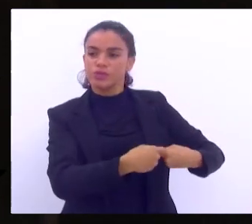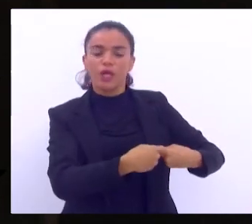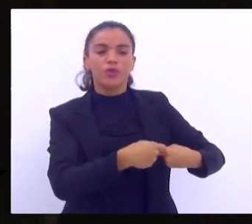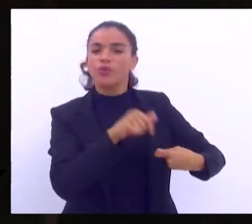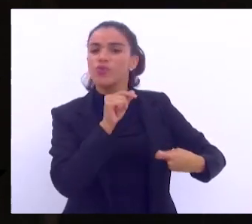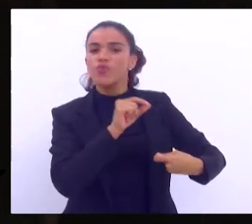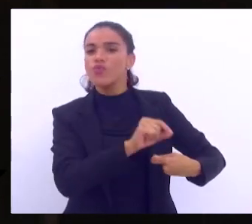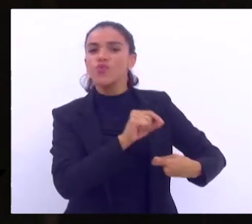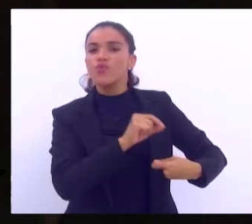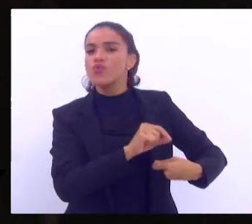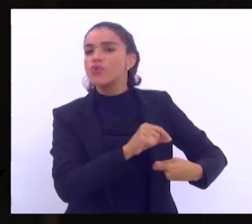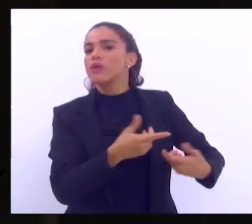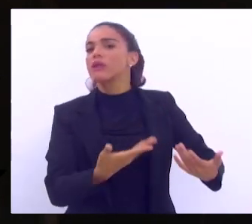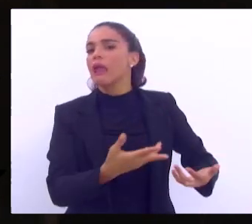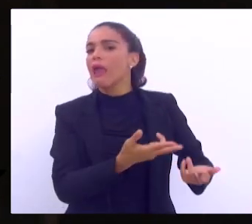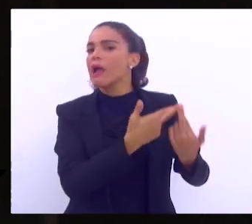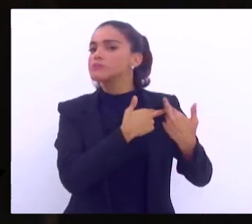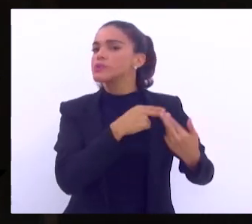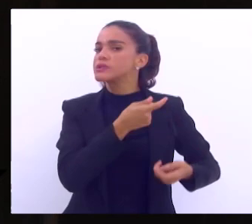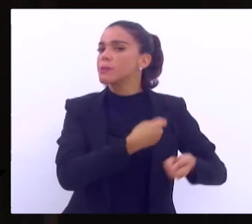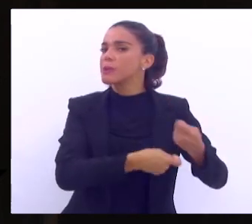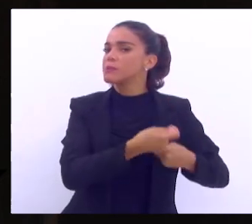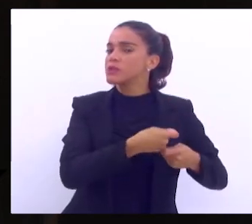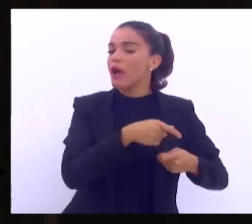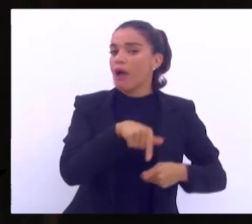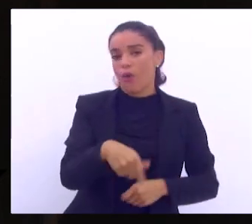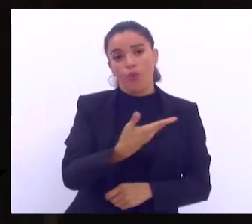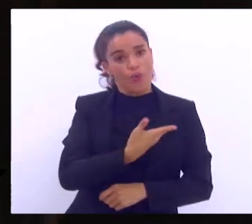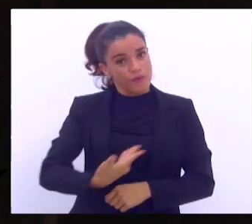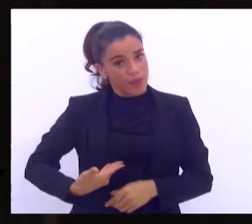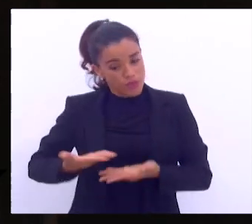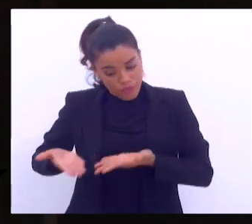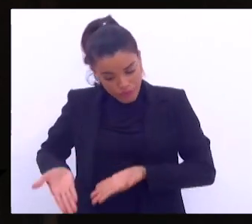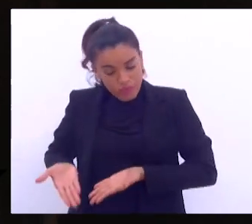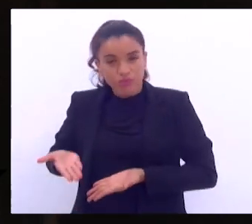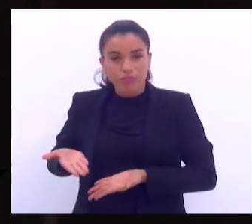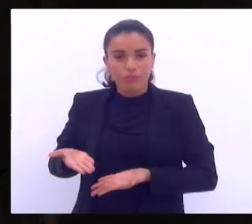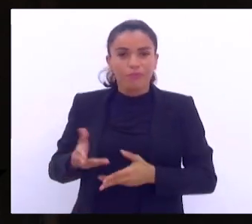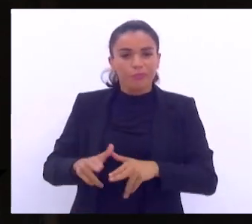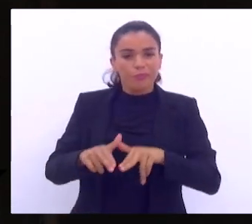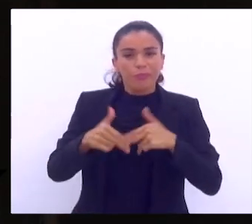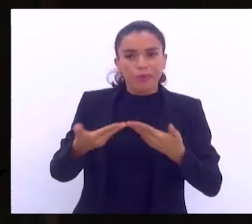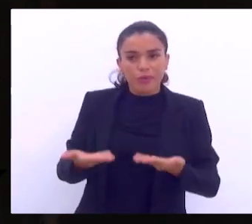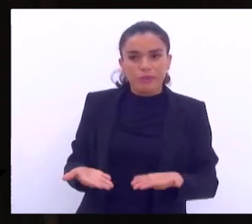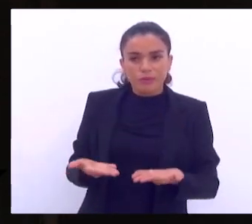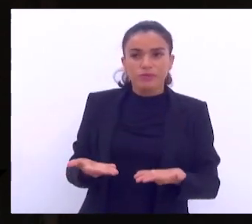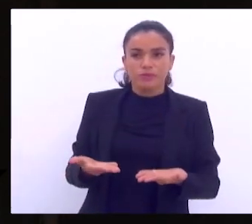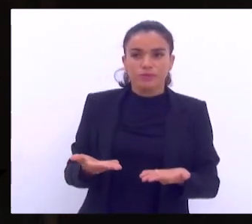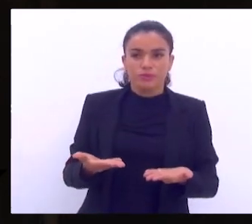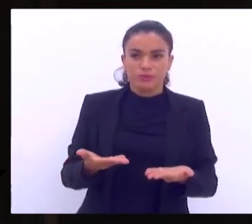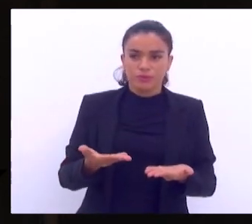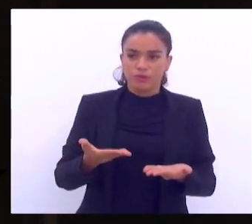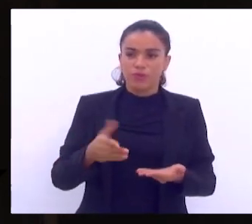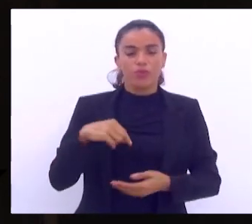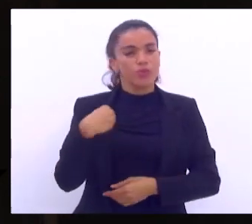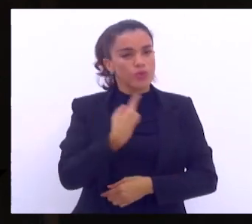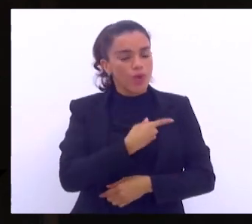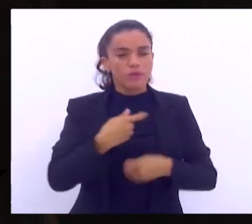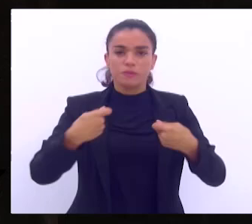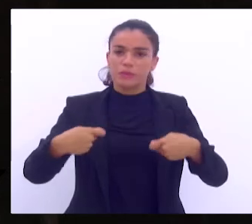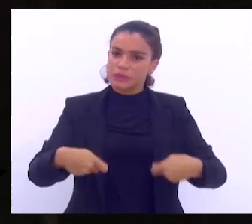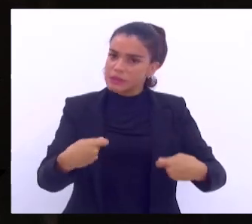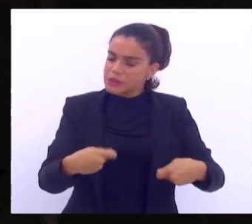pelo governo. Então, a gente